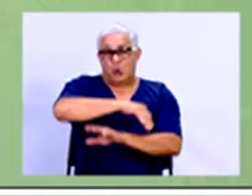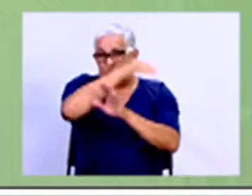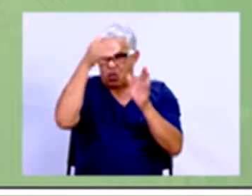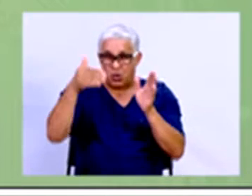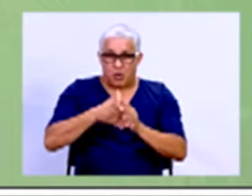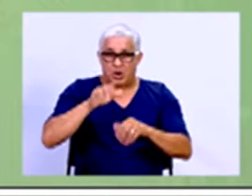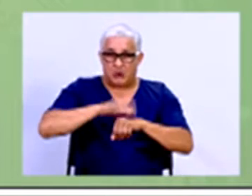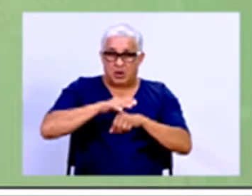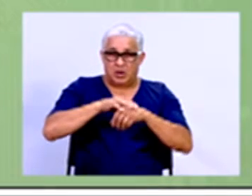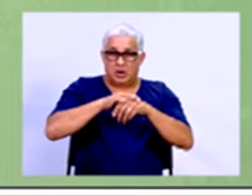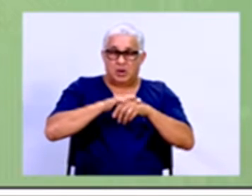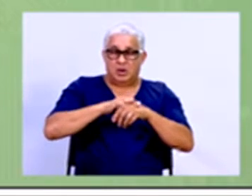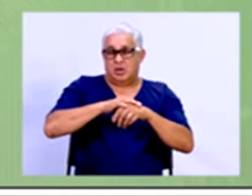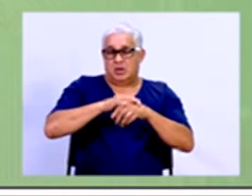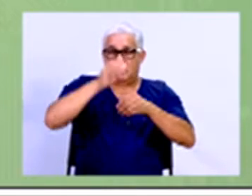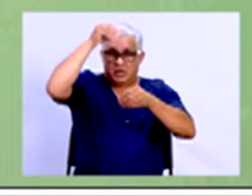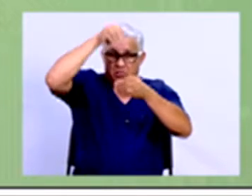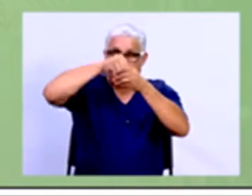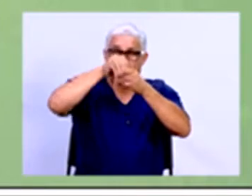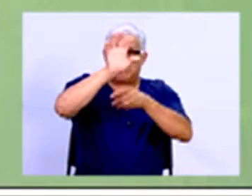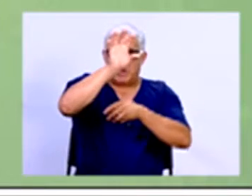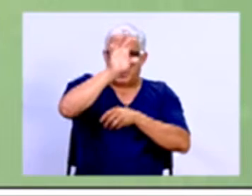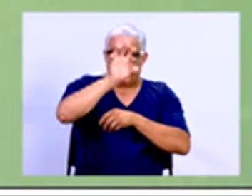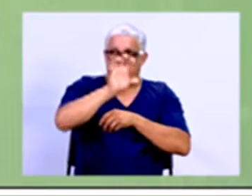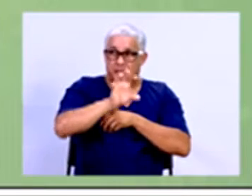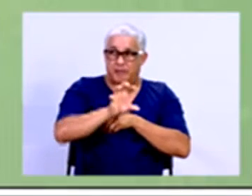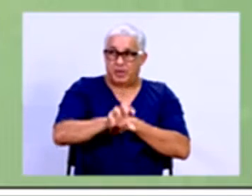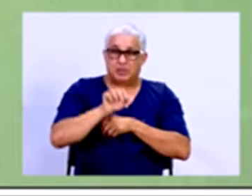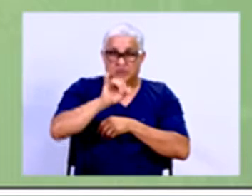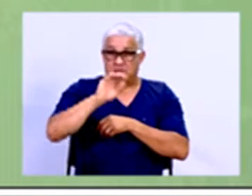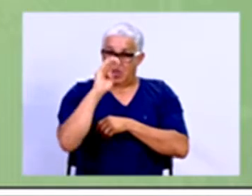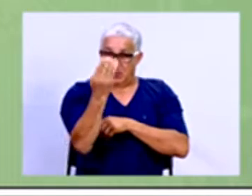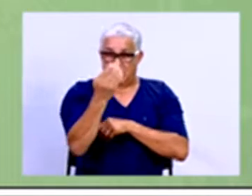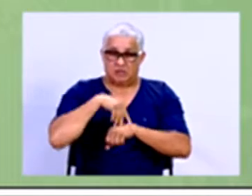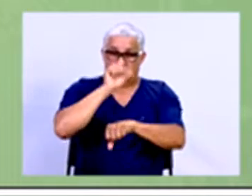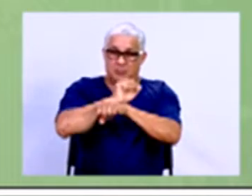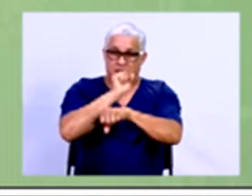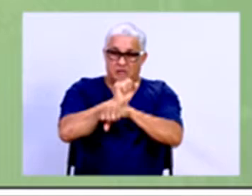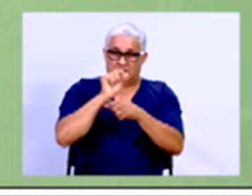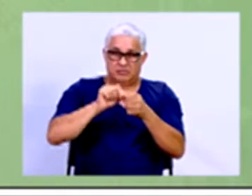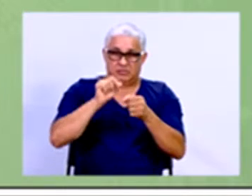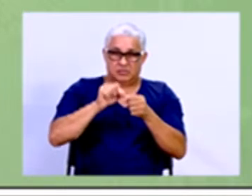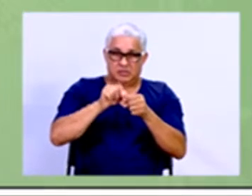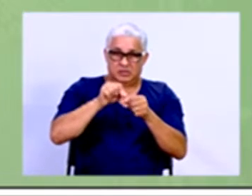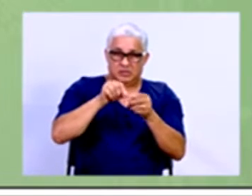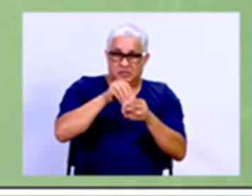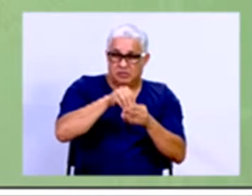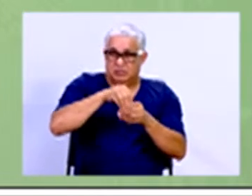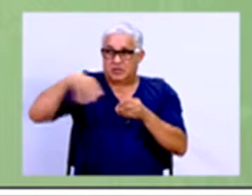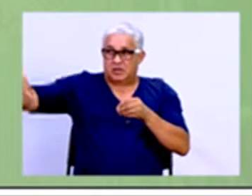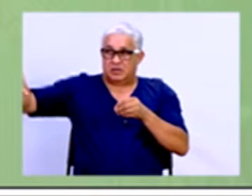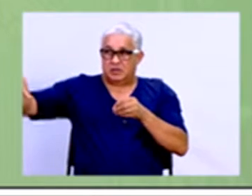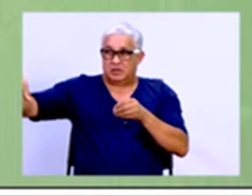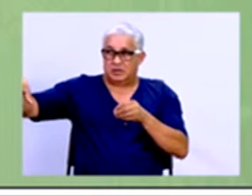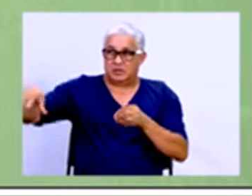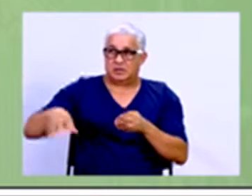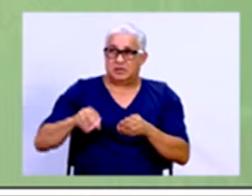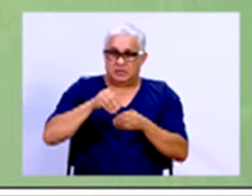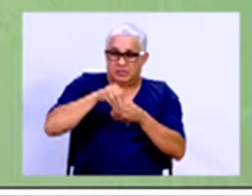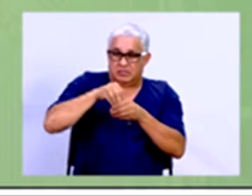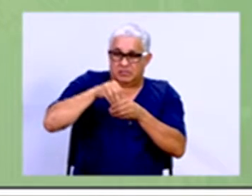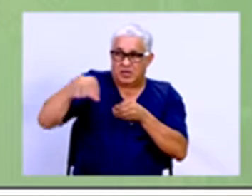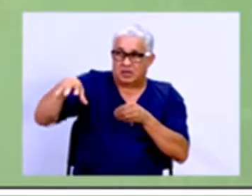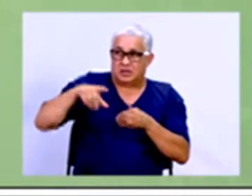aqui dentro. Caso ela, a partir do momento que ela seja falsa, eu vou parar de executar e sair desse while, que